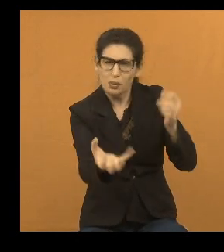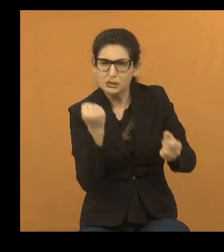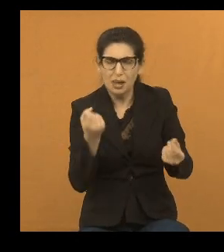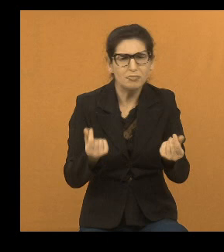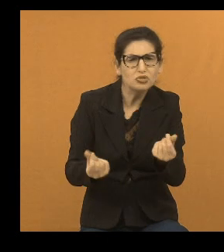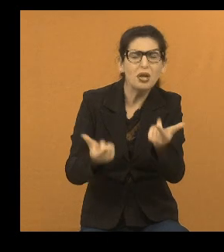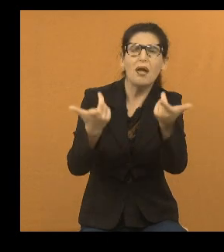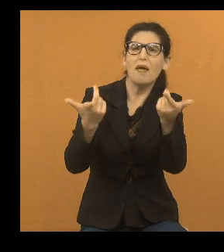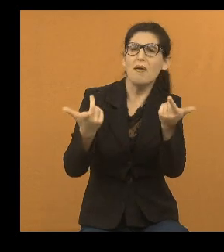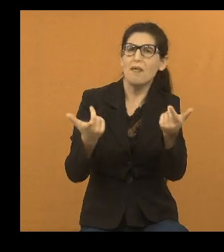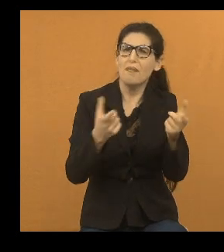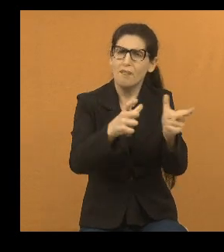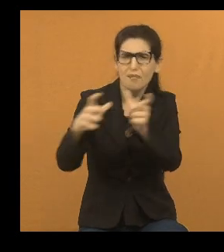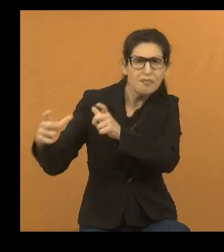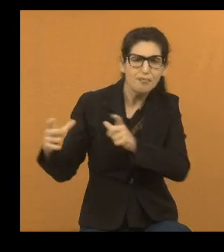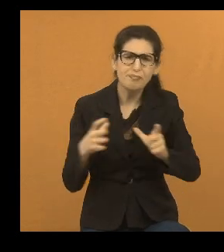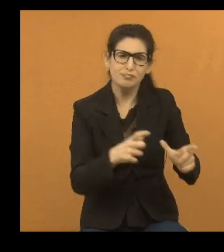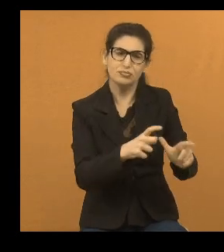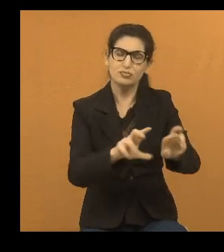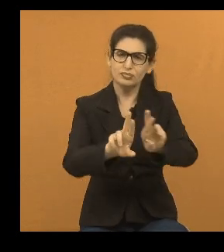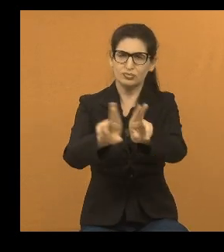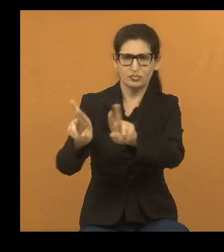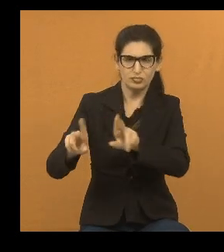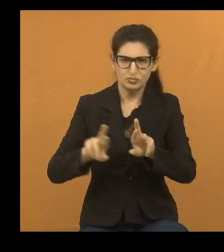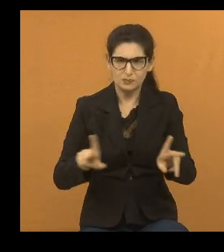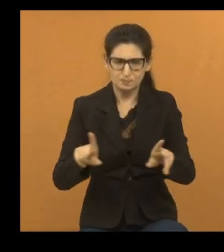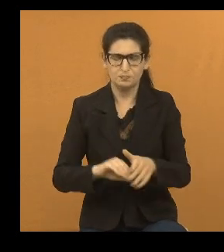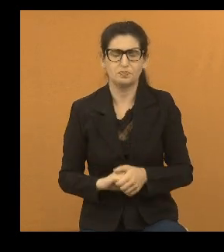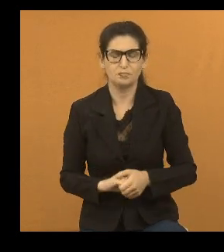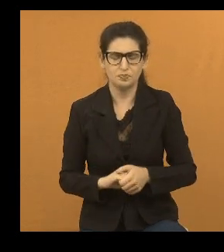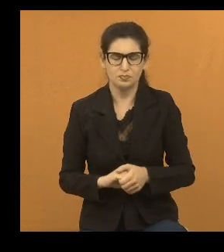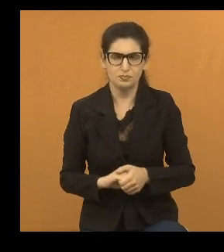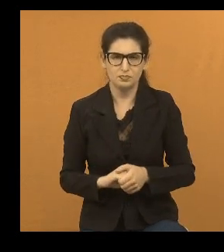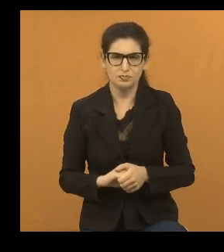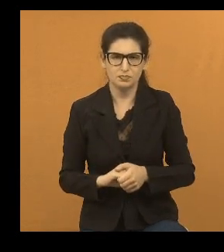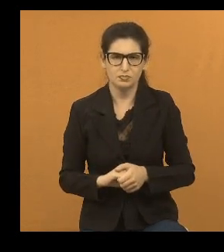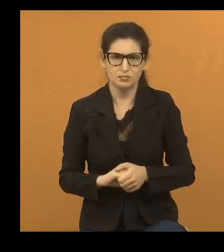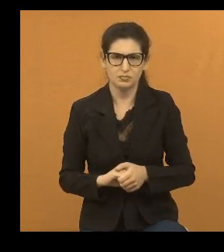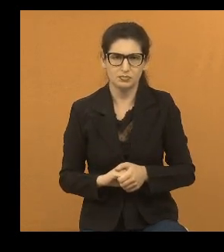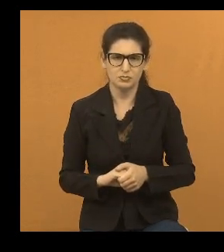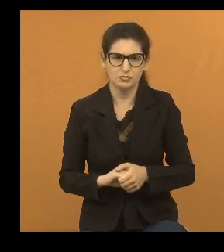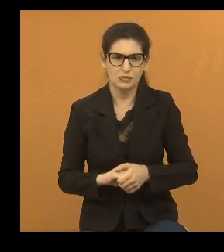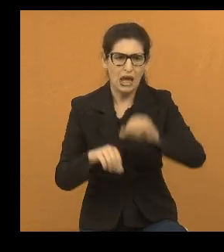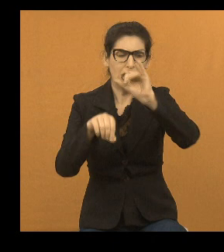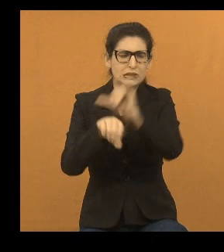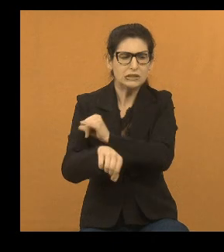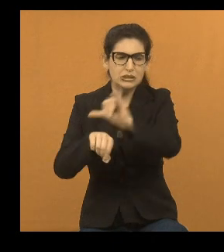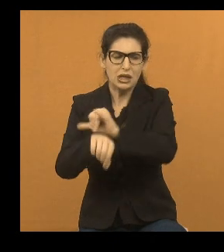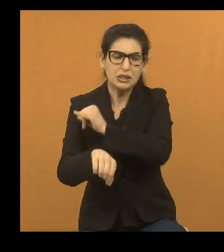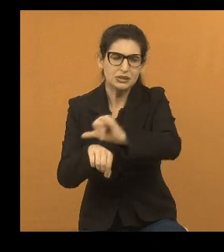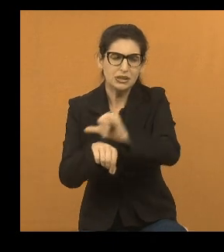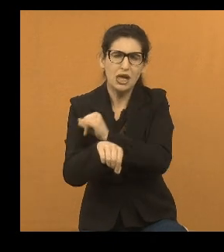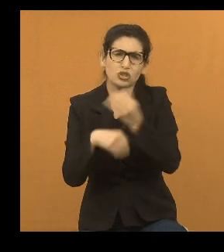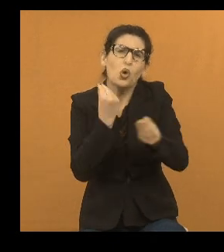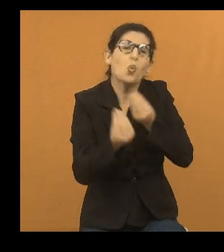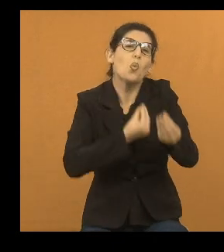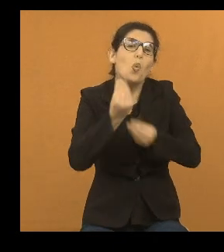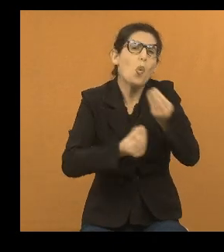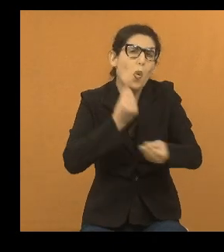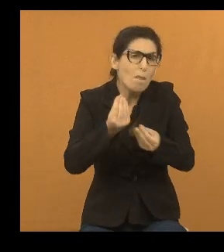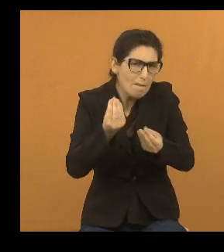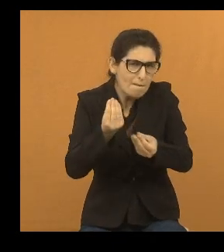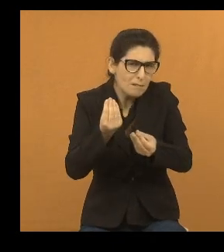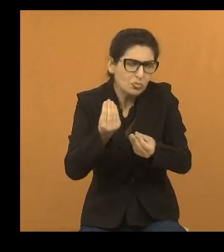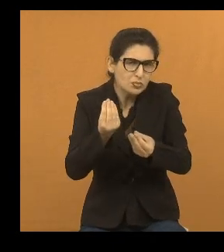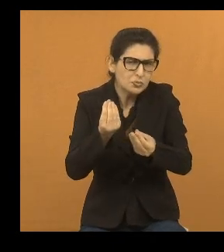poder fundamentar esse trabalho. Fizemos elaboração de diretrizes para poder fazer essa proposta de lei que a